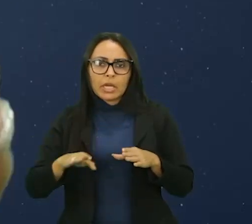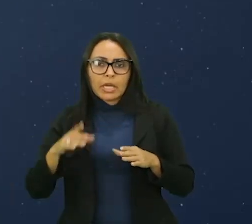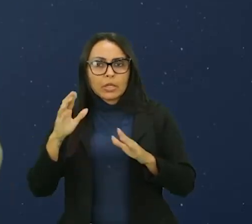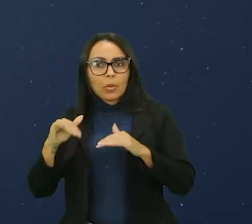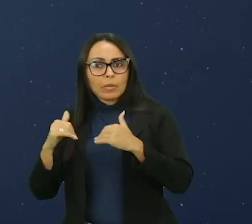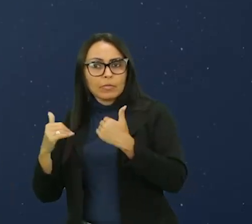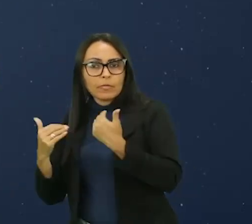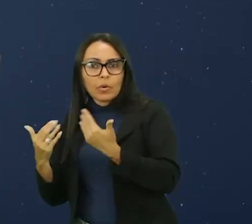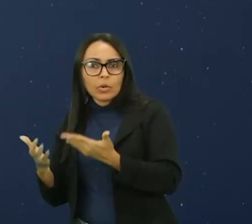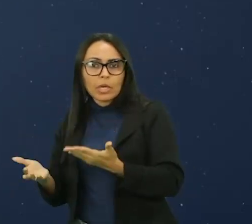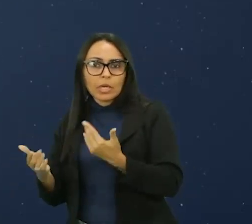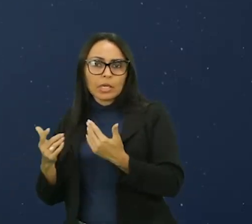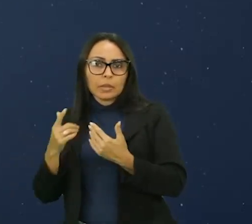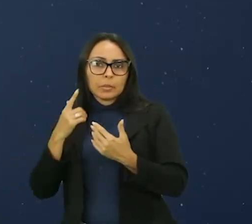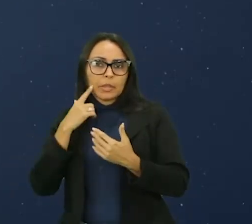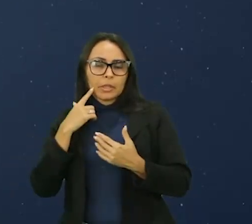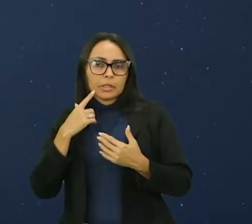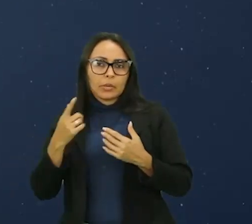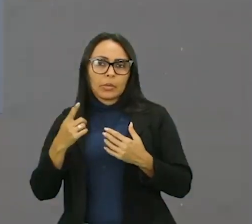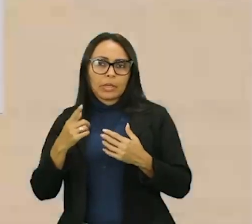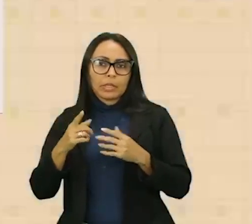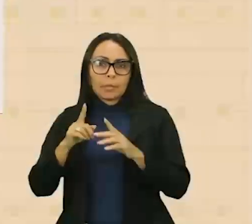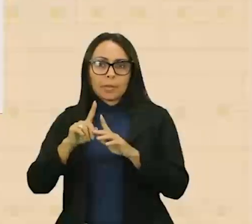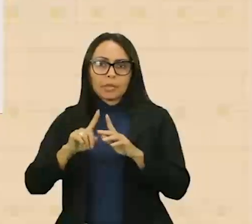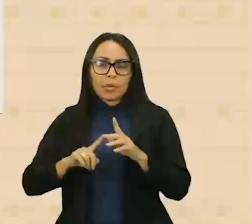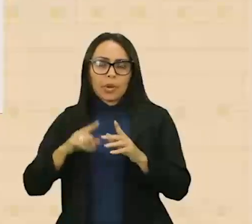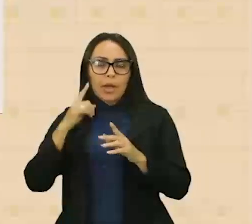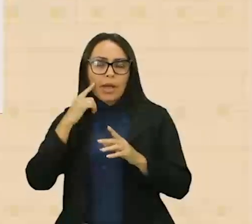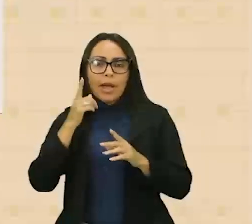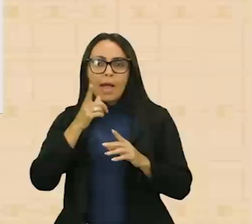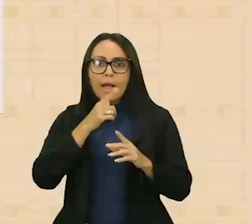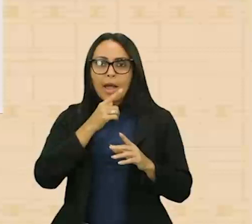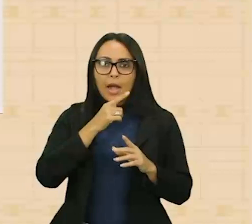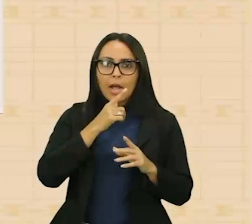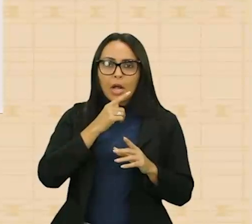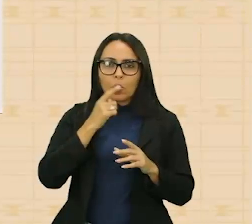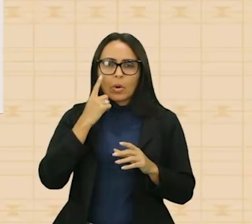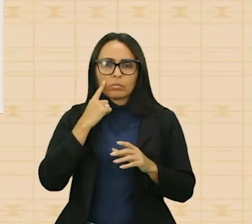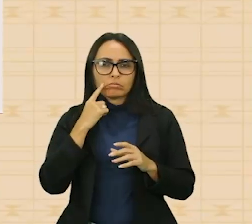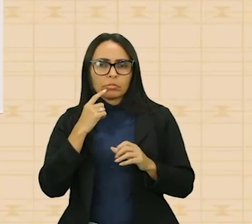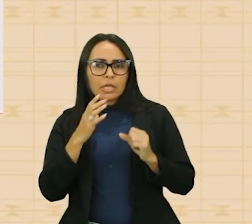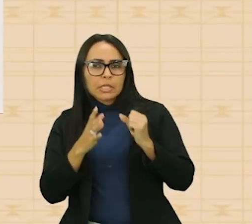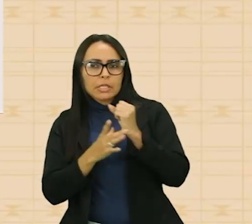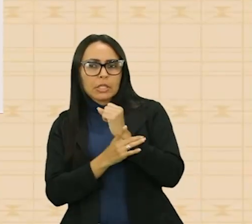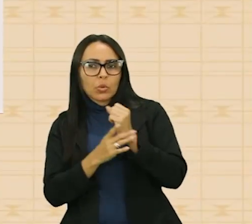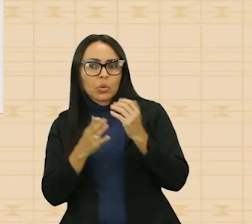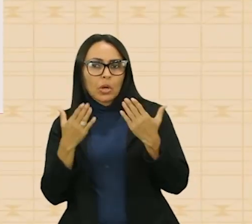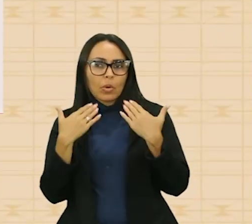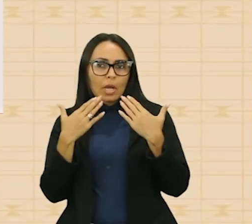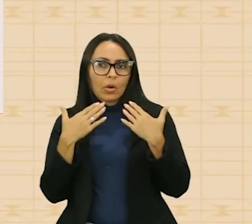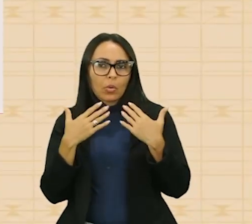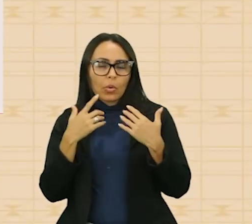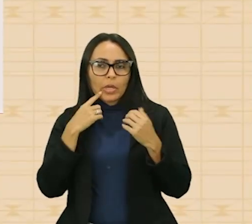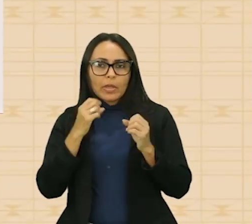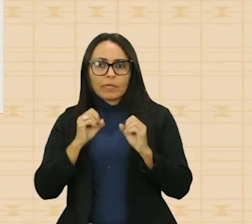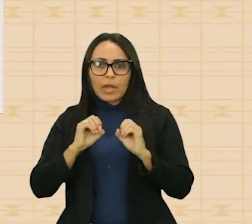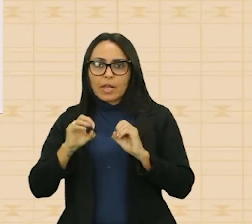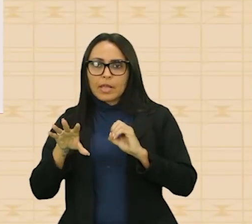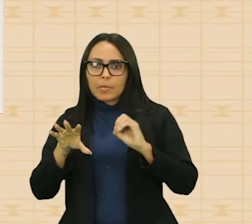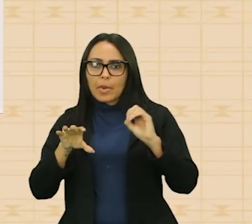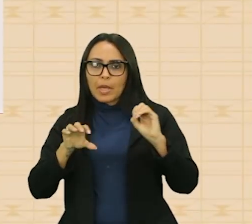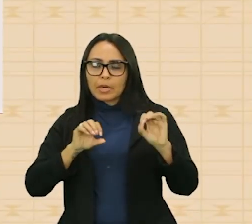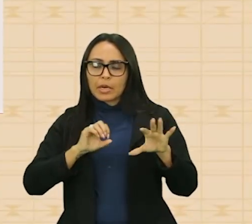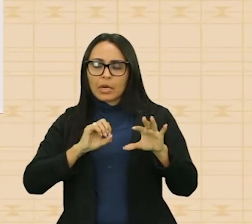ali ela vai estar menor. Então, a água meio que segura este calor e vai liberando